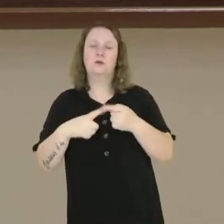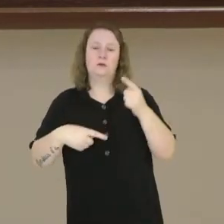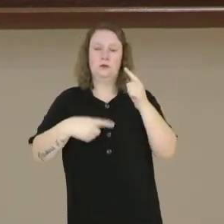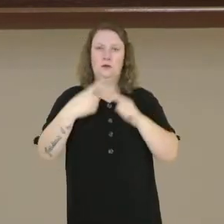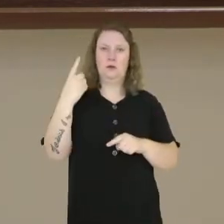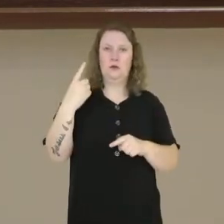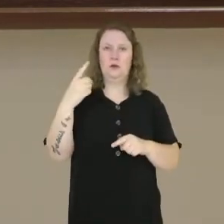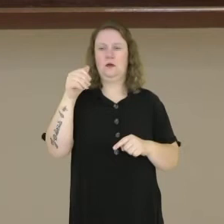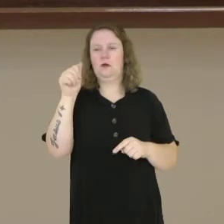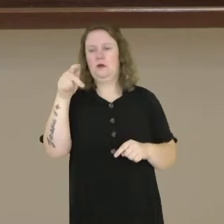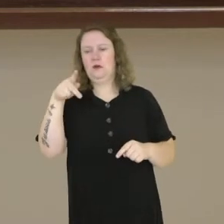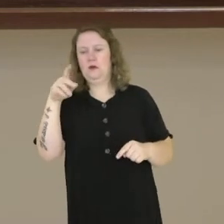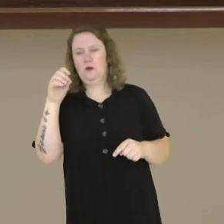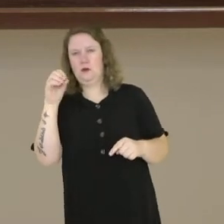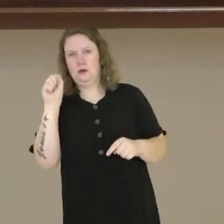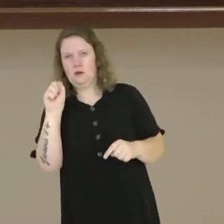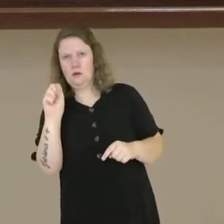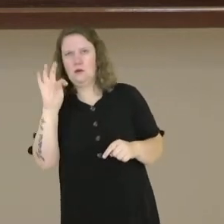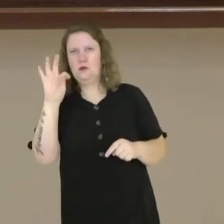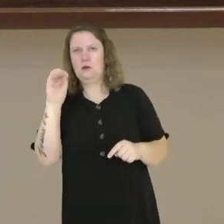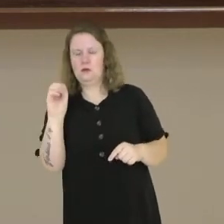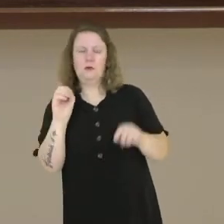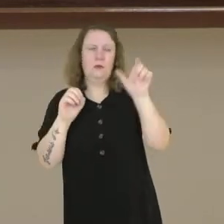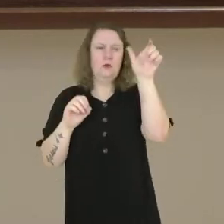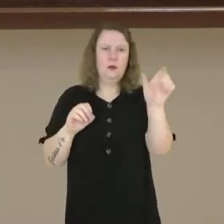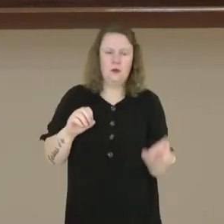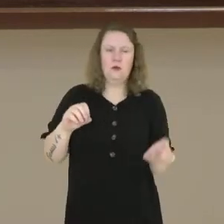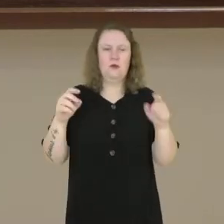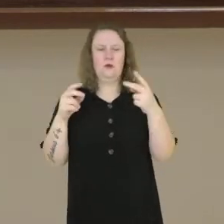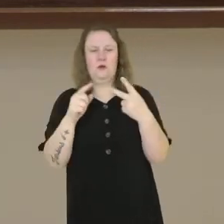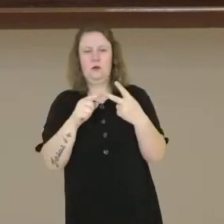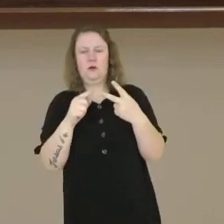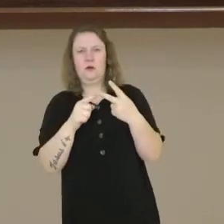valor de sujeito, depois tem valor de objeto direto